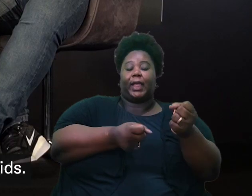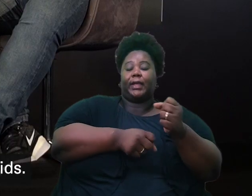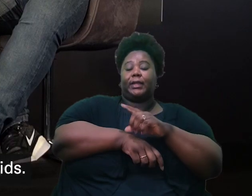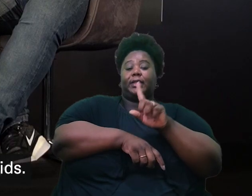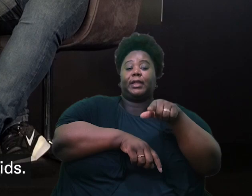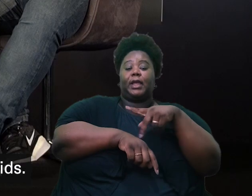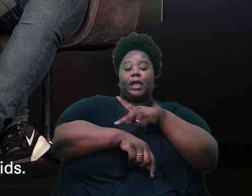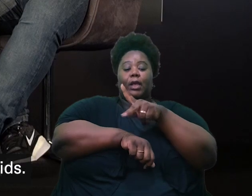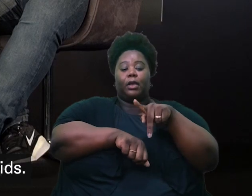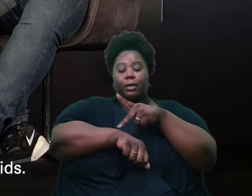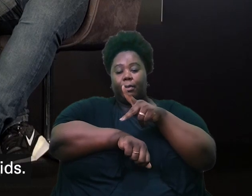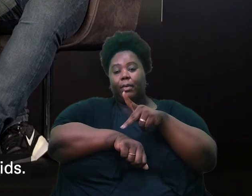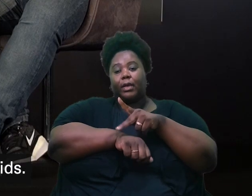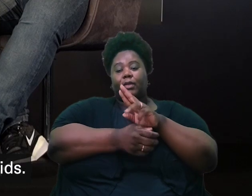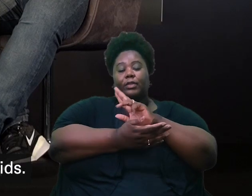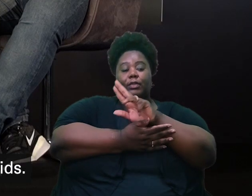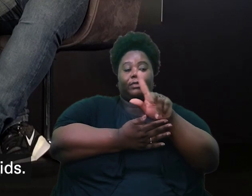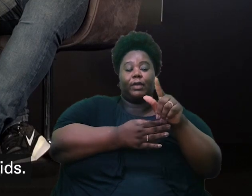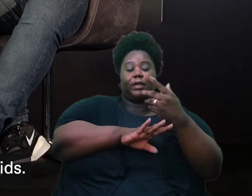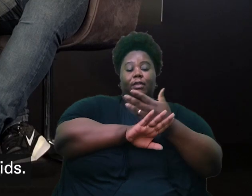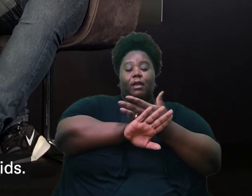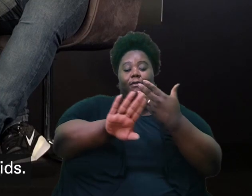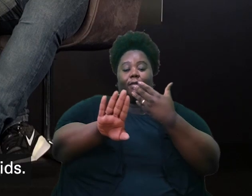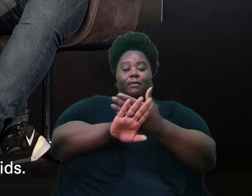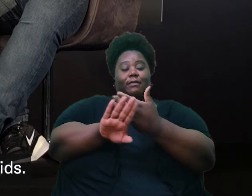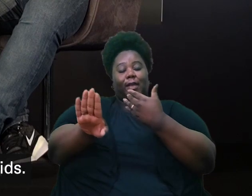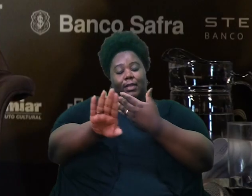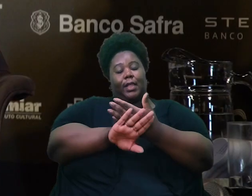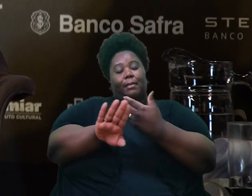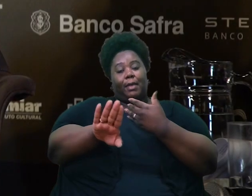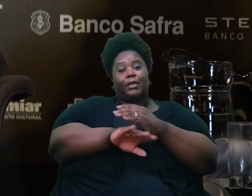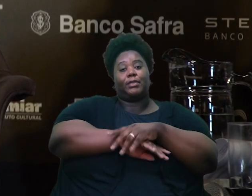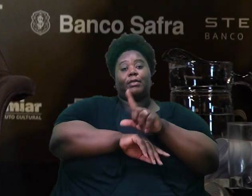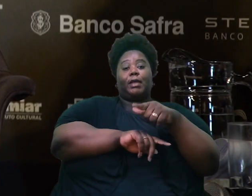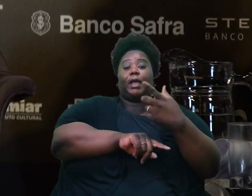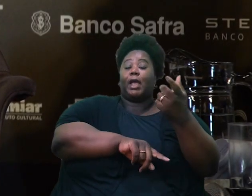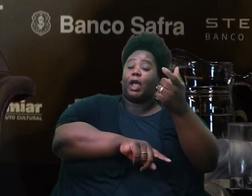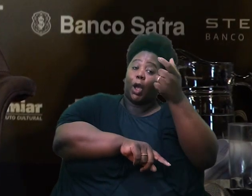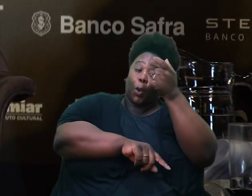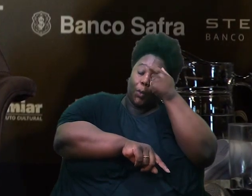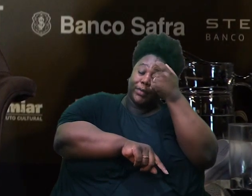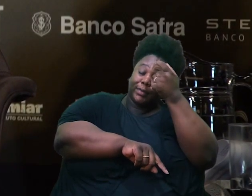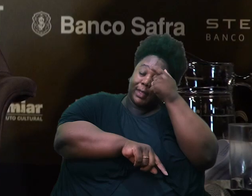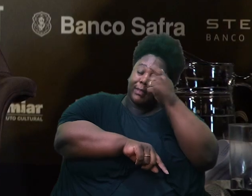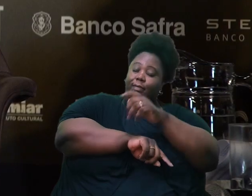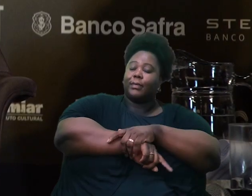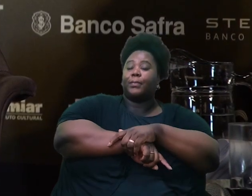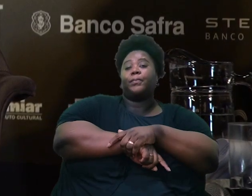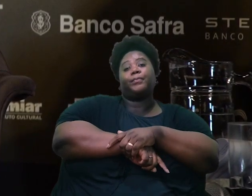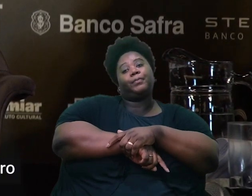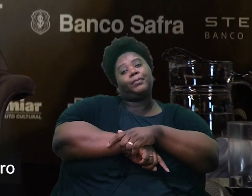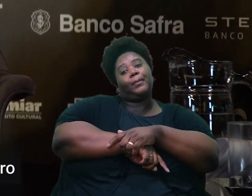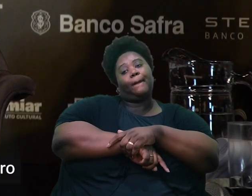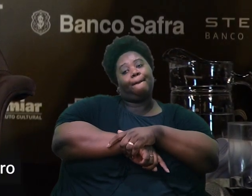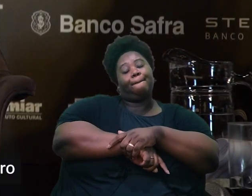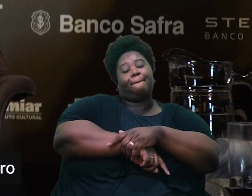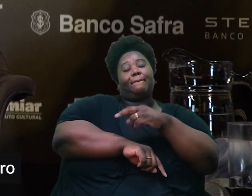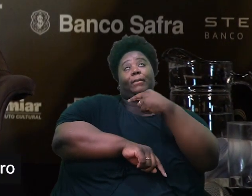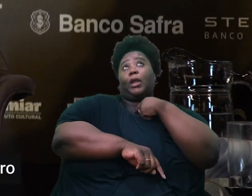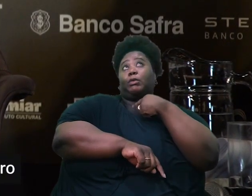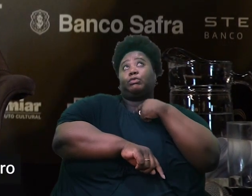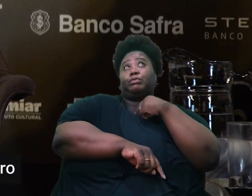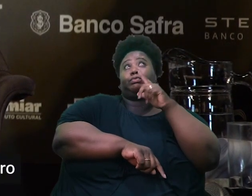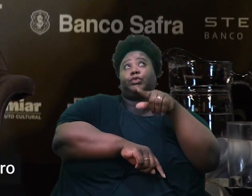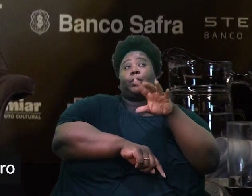que é um país de múltiplos apartheids. Essa consciência não pode